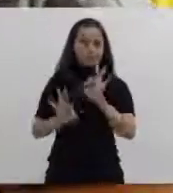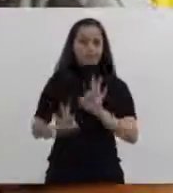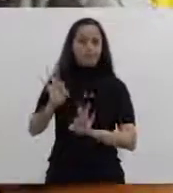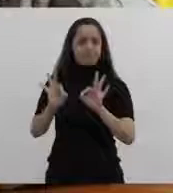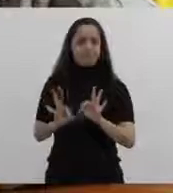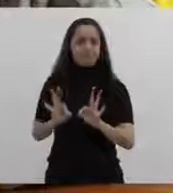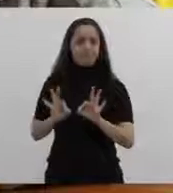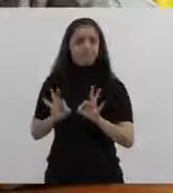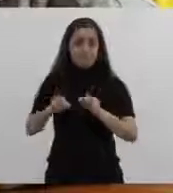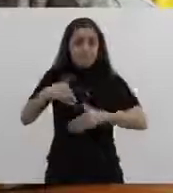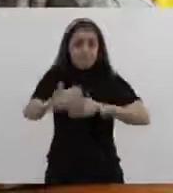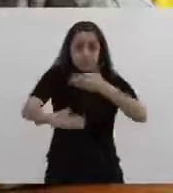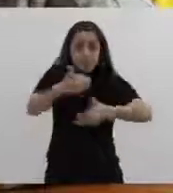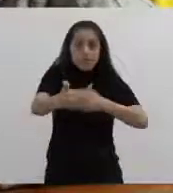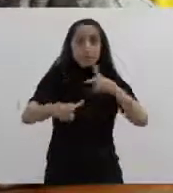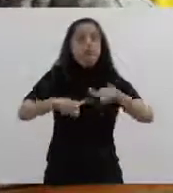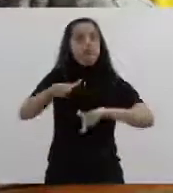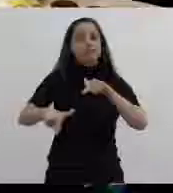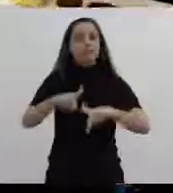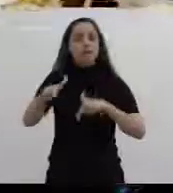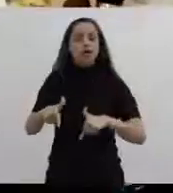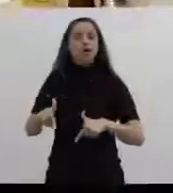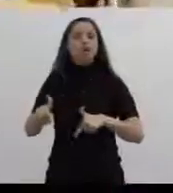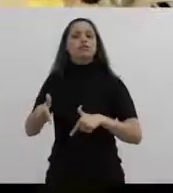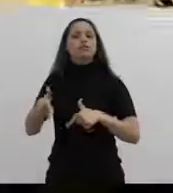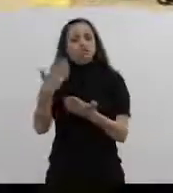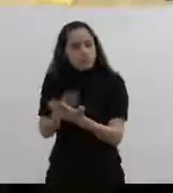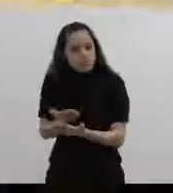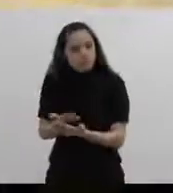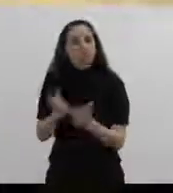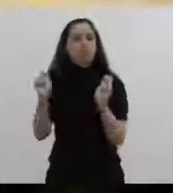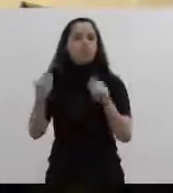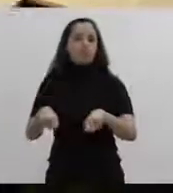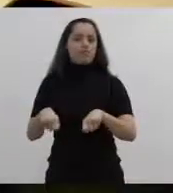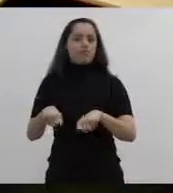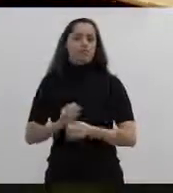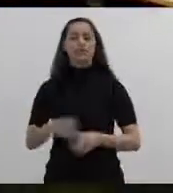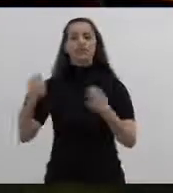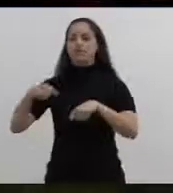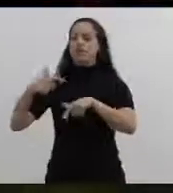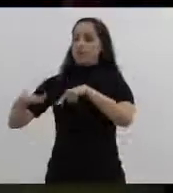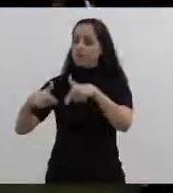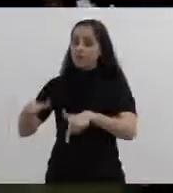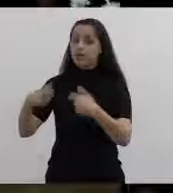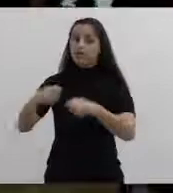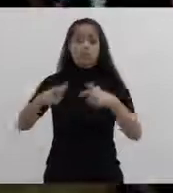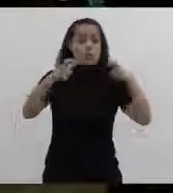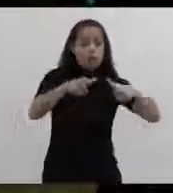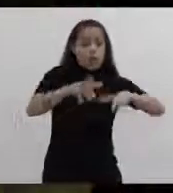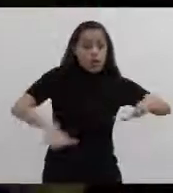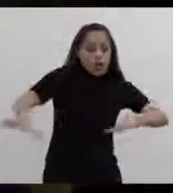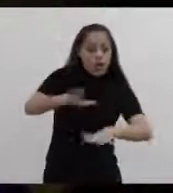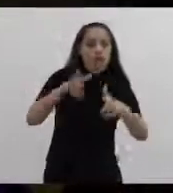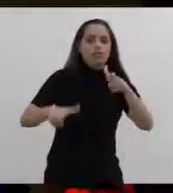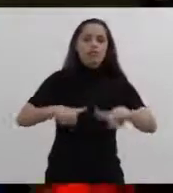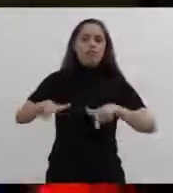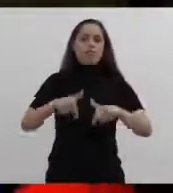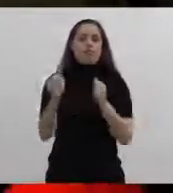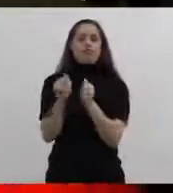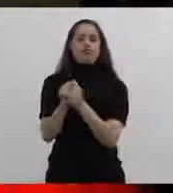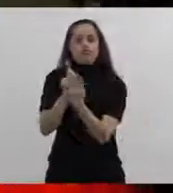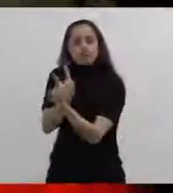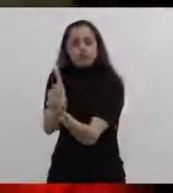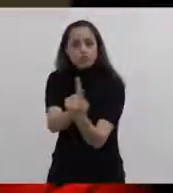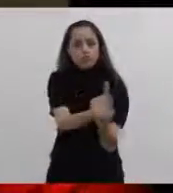ter vontade e de ânimo para sentar-se e estudar. Adriana. Temos que trabalhar. Precisamos de espaço de trabalho